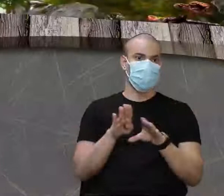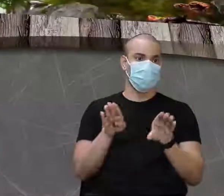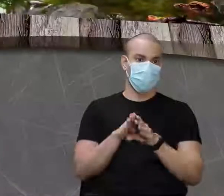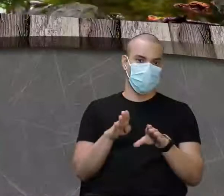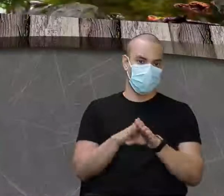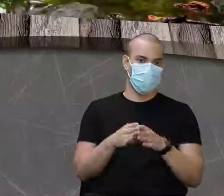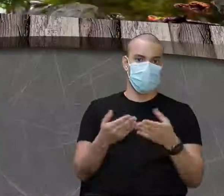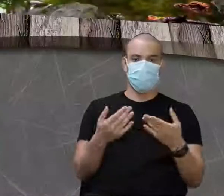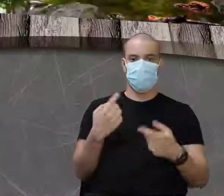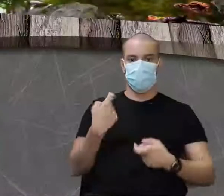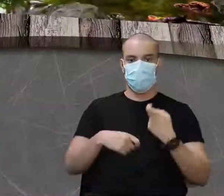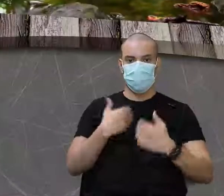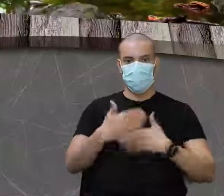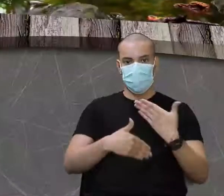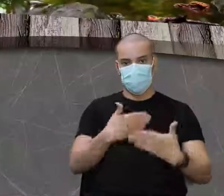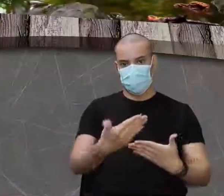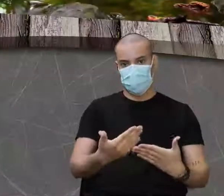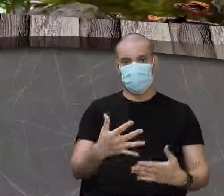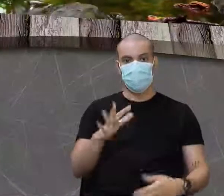reprodução,